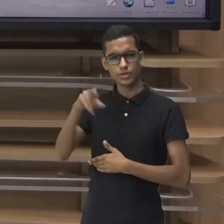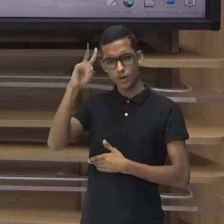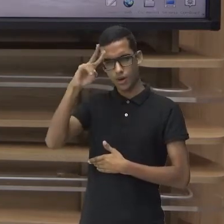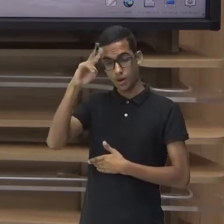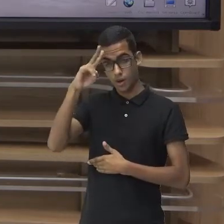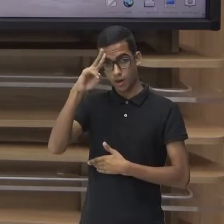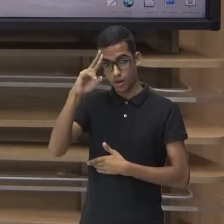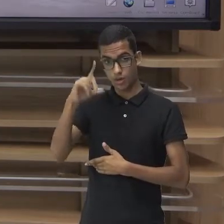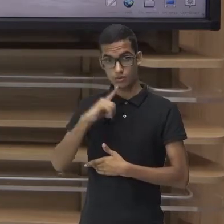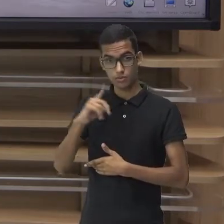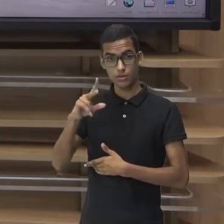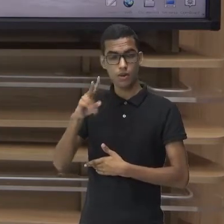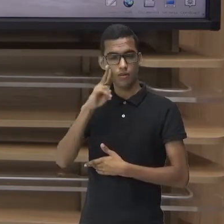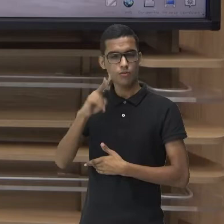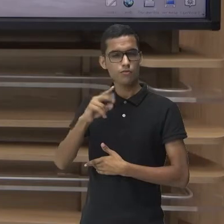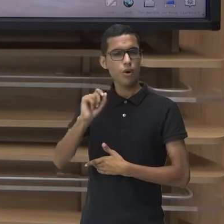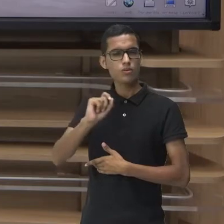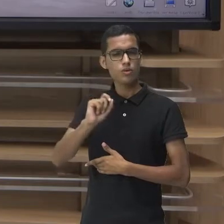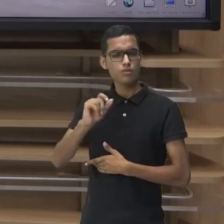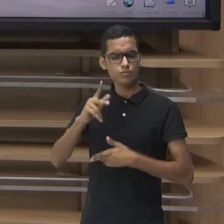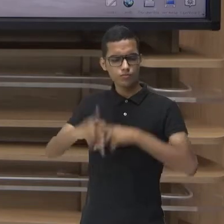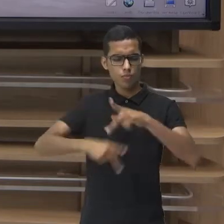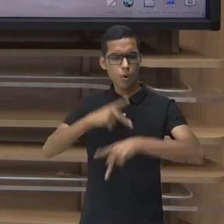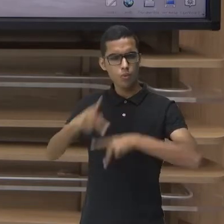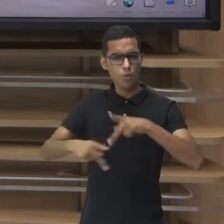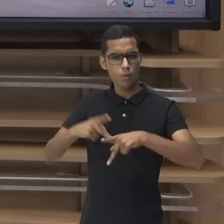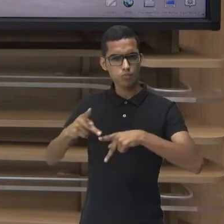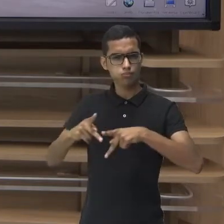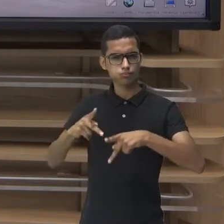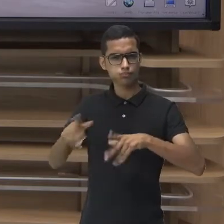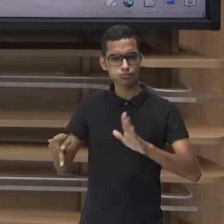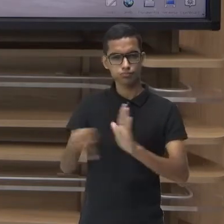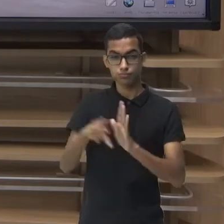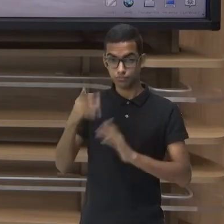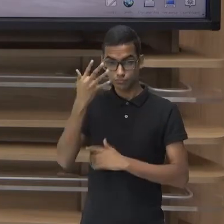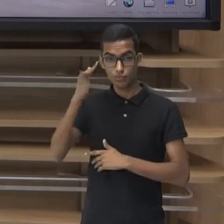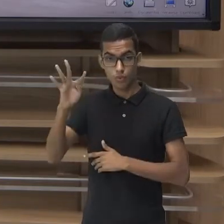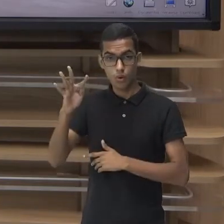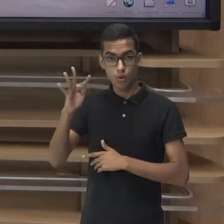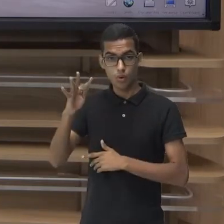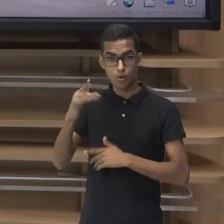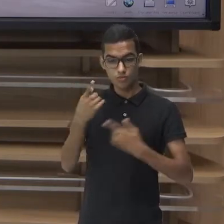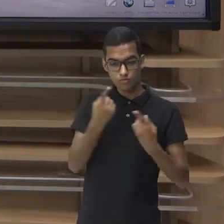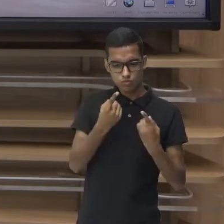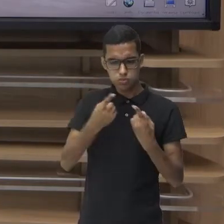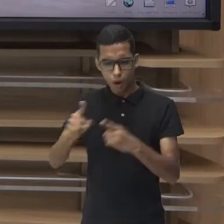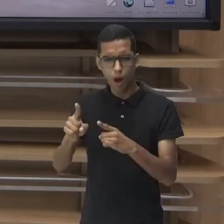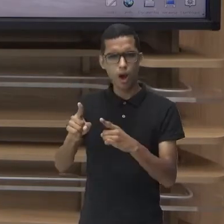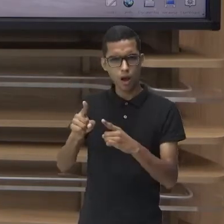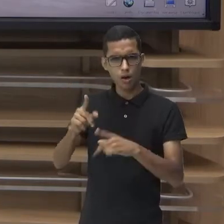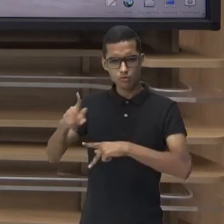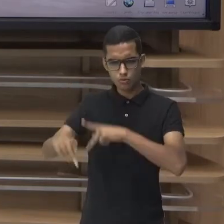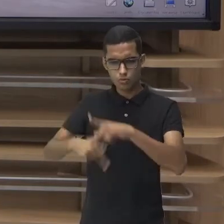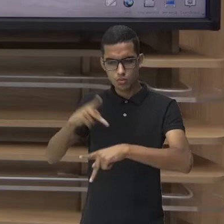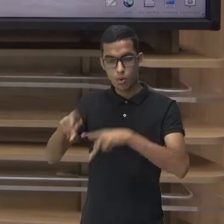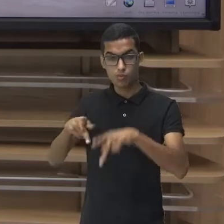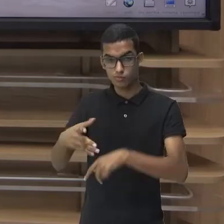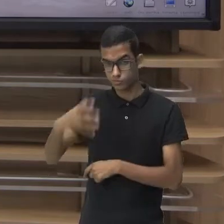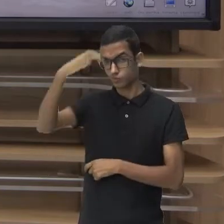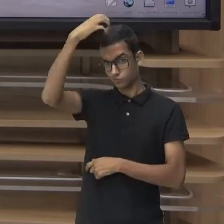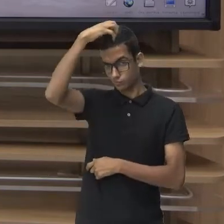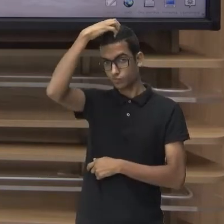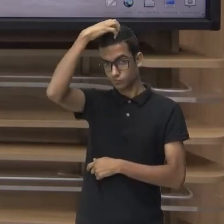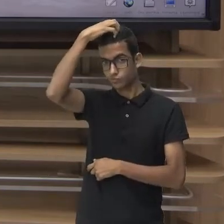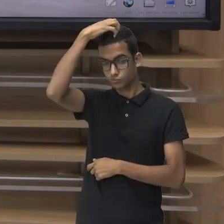nós vamos ver a população francesa se levantando contra a monarquia, se levantando contra novas cobranças de